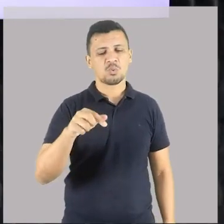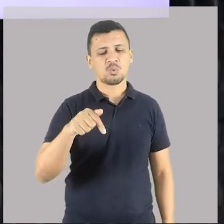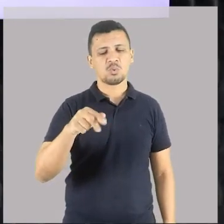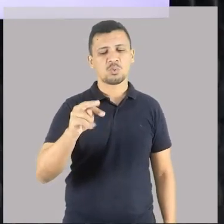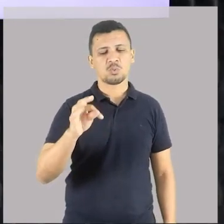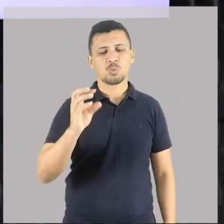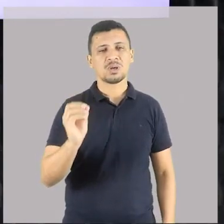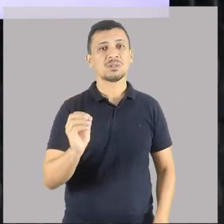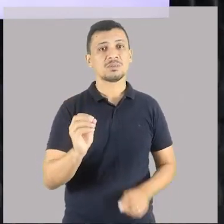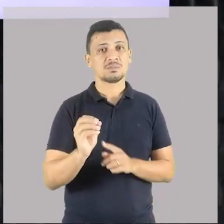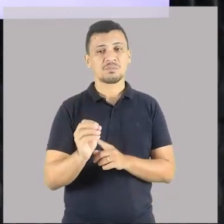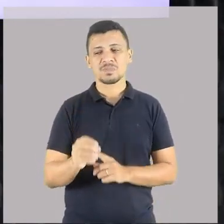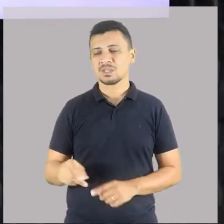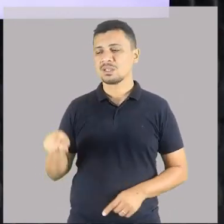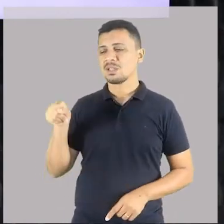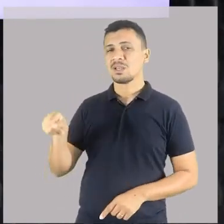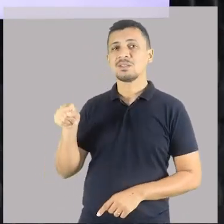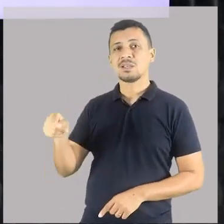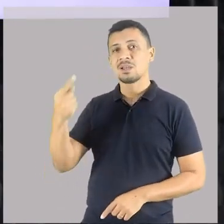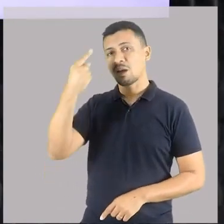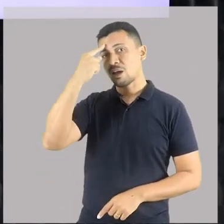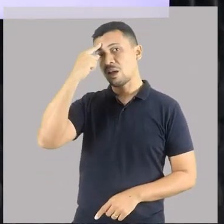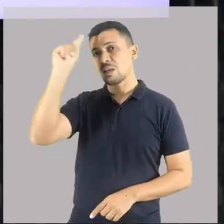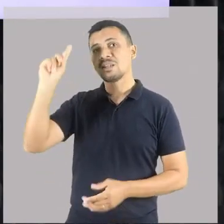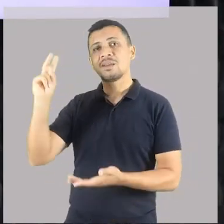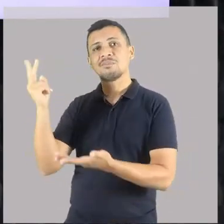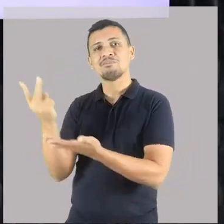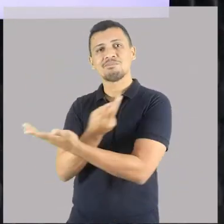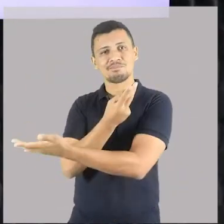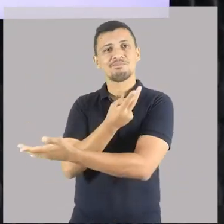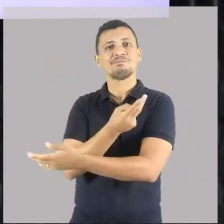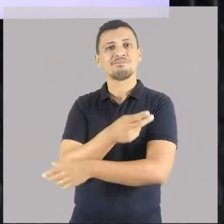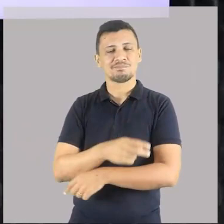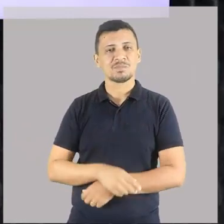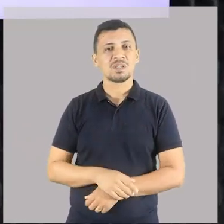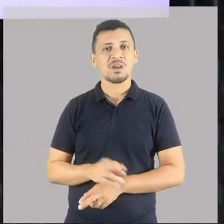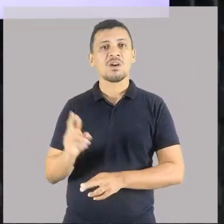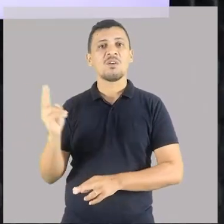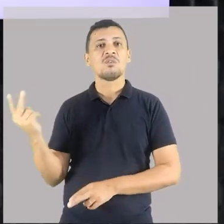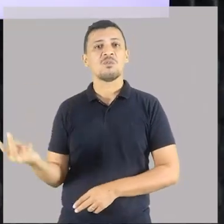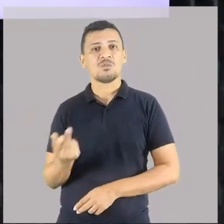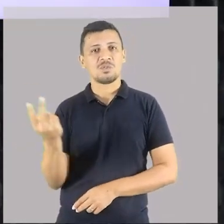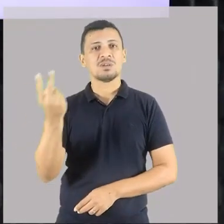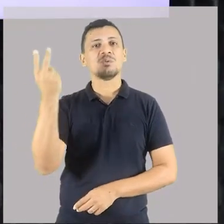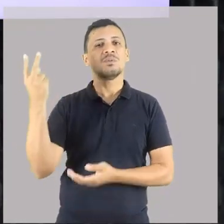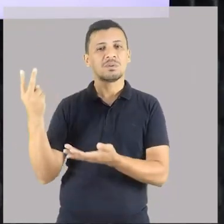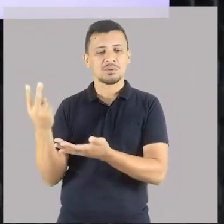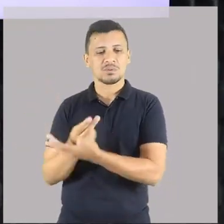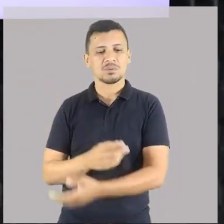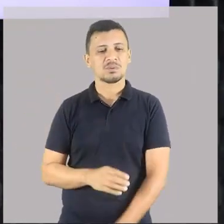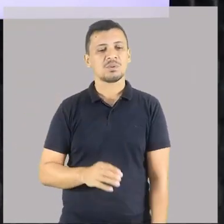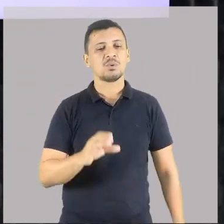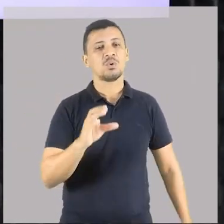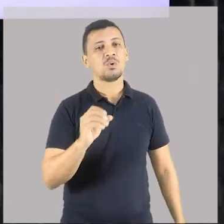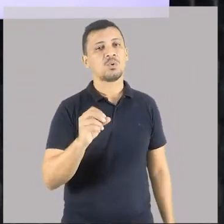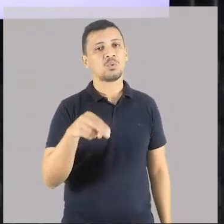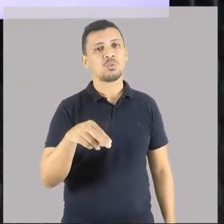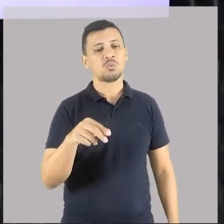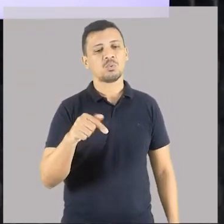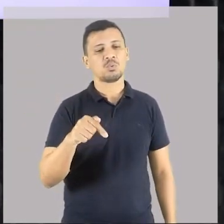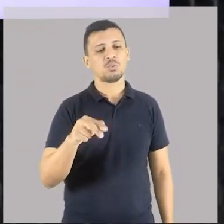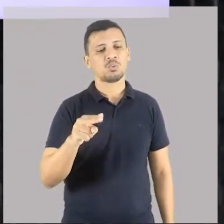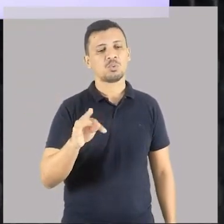O porquanto, ele dá a ideia de causa, certo? Estabelece o valor causal. E o conquanto,